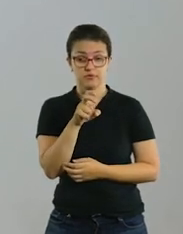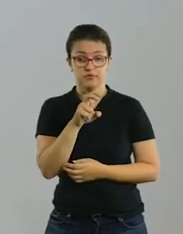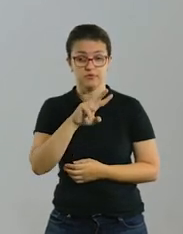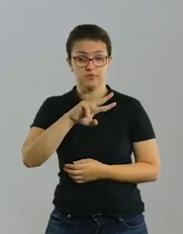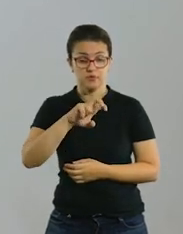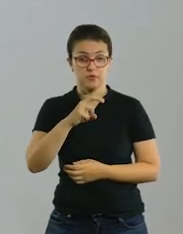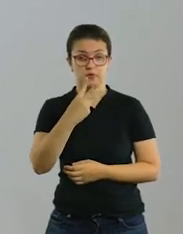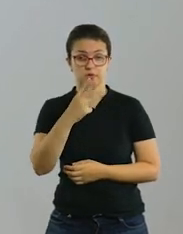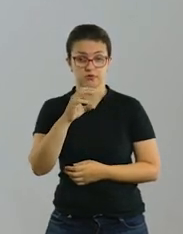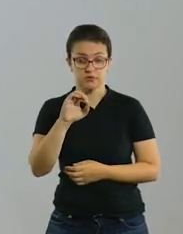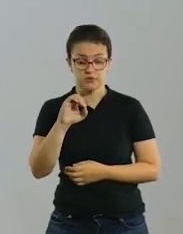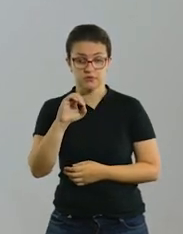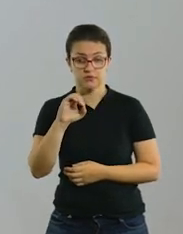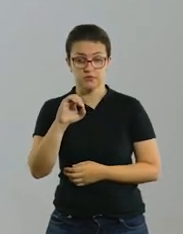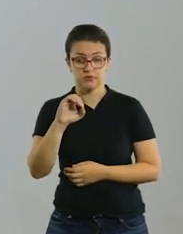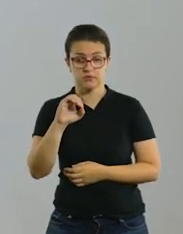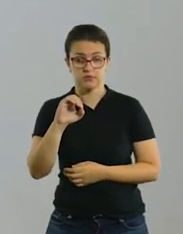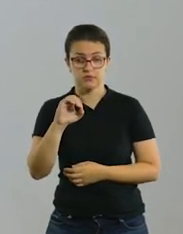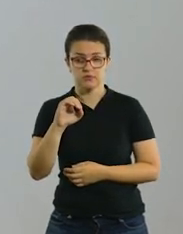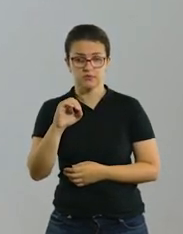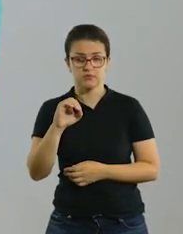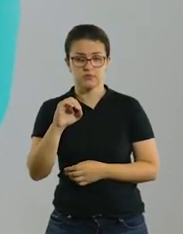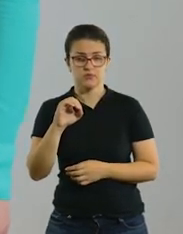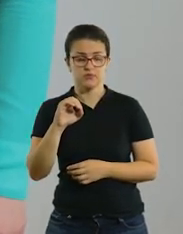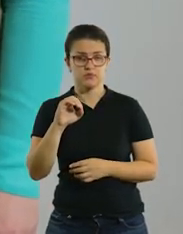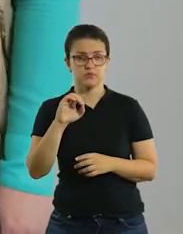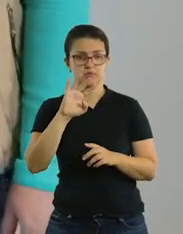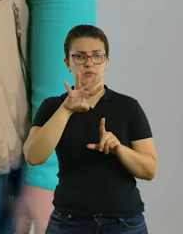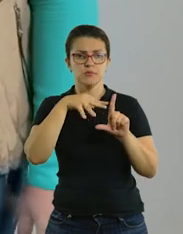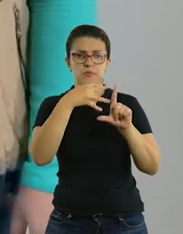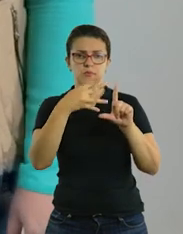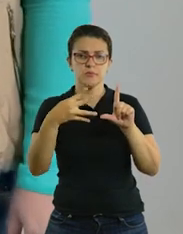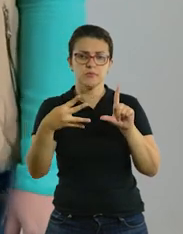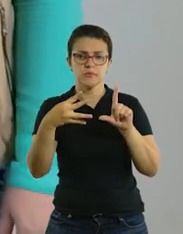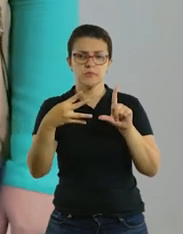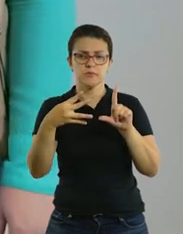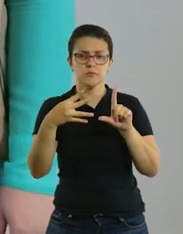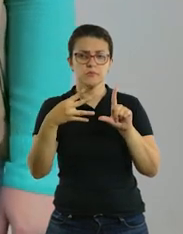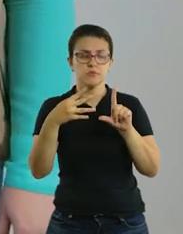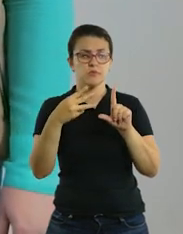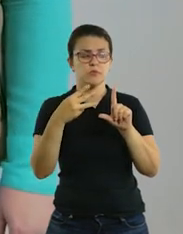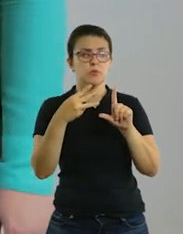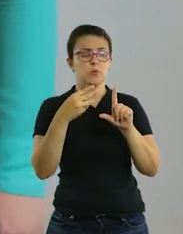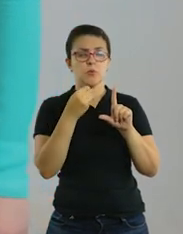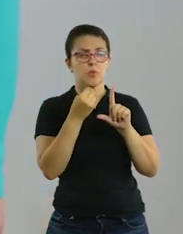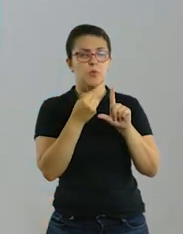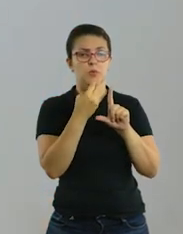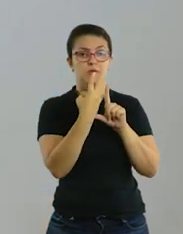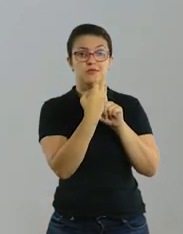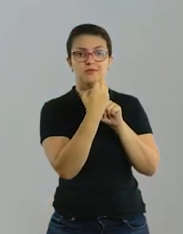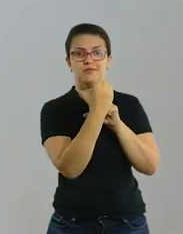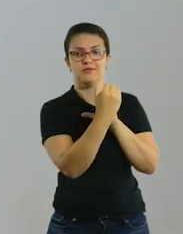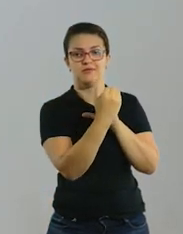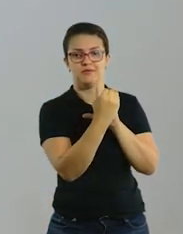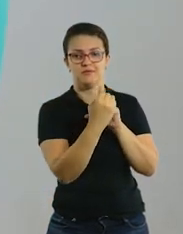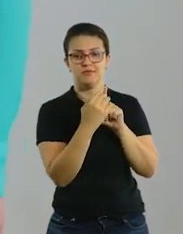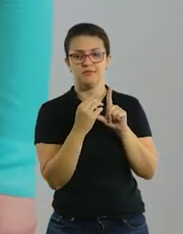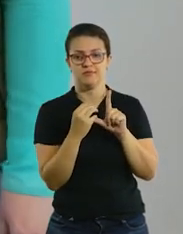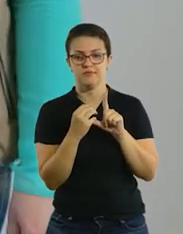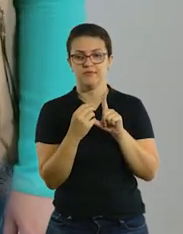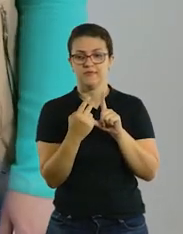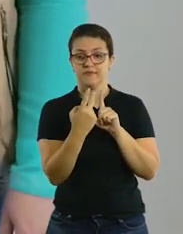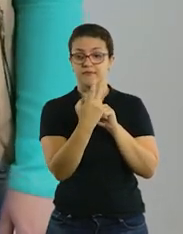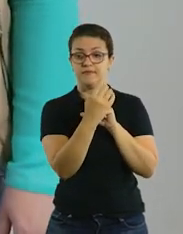325, igual a 300. 300, dentro do quadro, é o que? Centena.